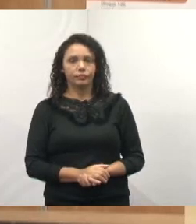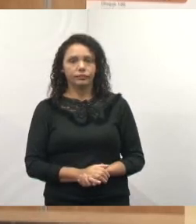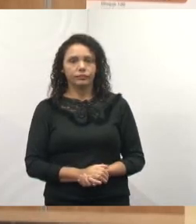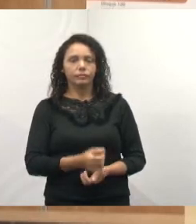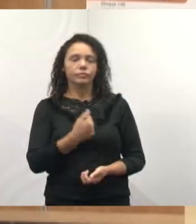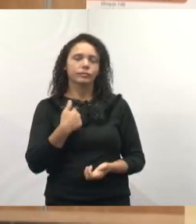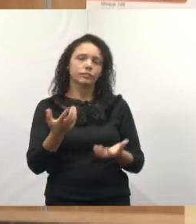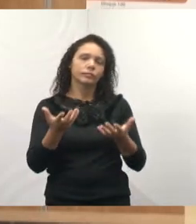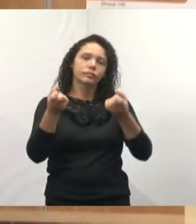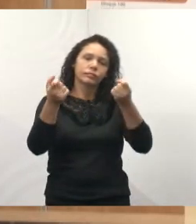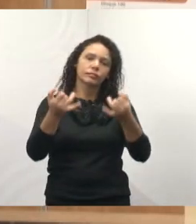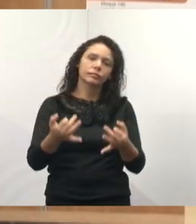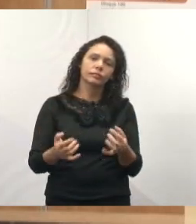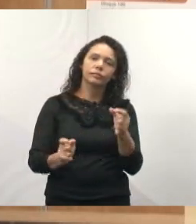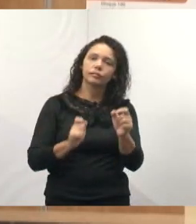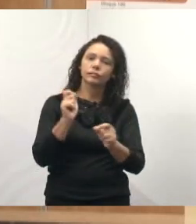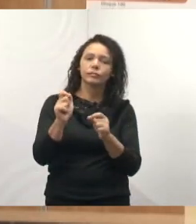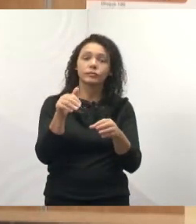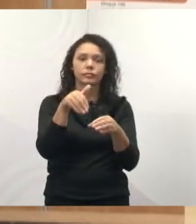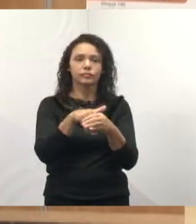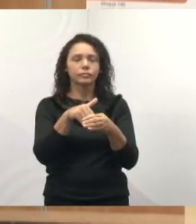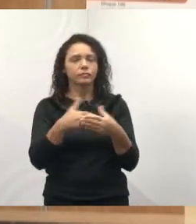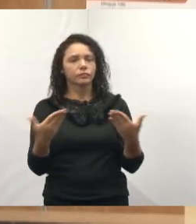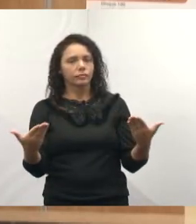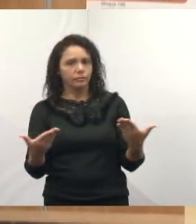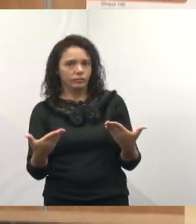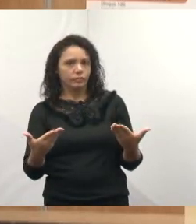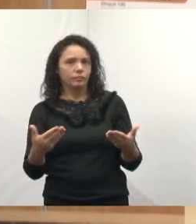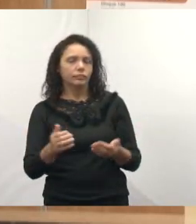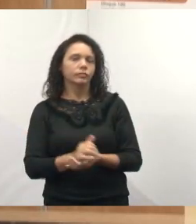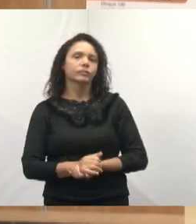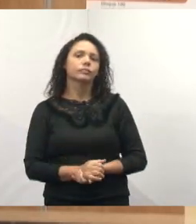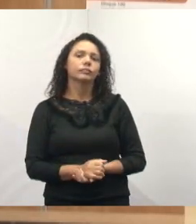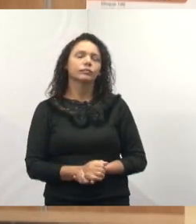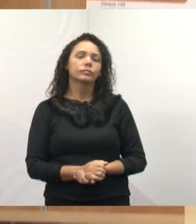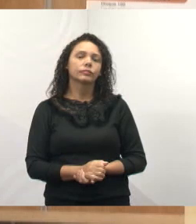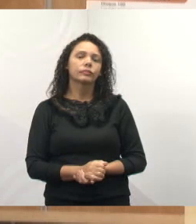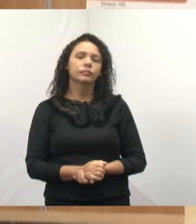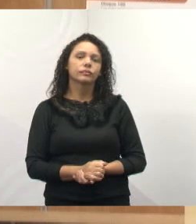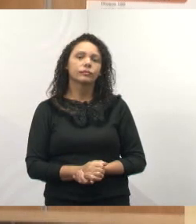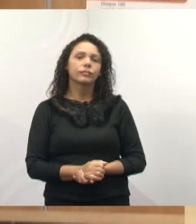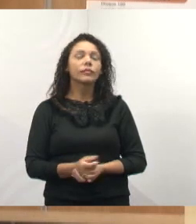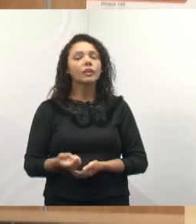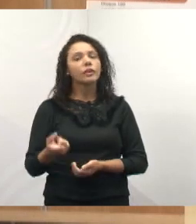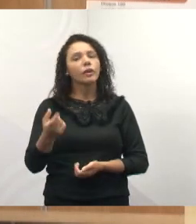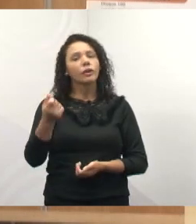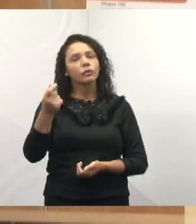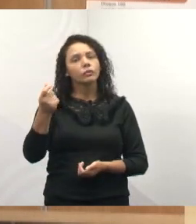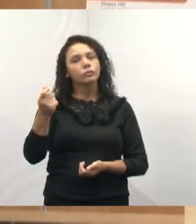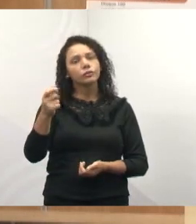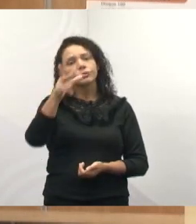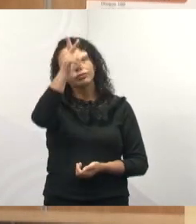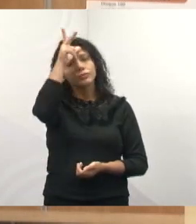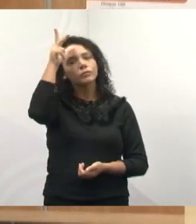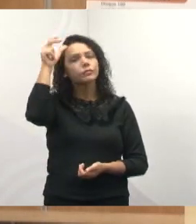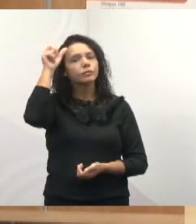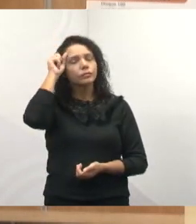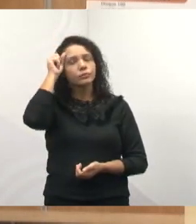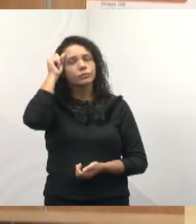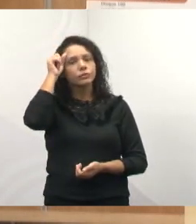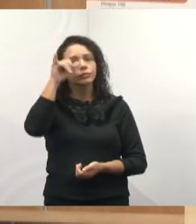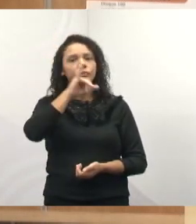que realmente nós estamos votando hoje. A votação de hoje trata-se das contas da Prefeitura Municipal de Jacareí no ano